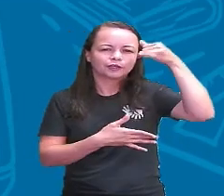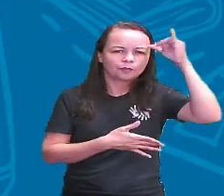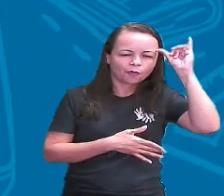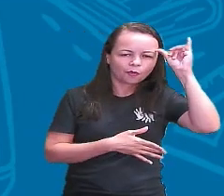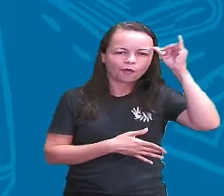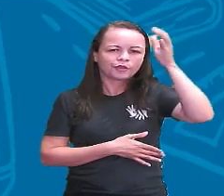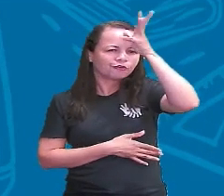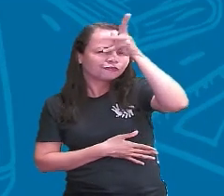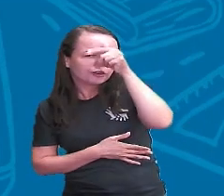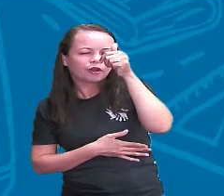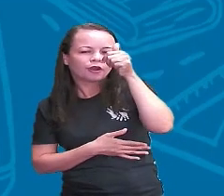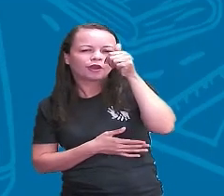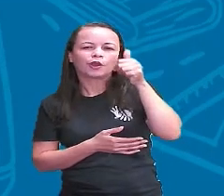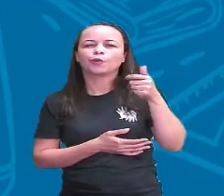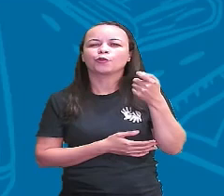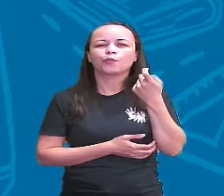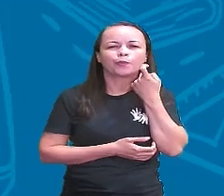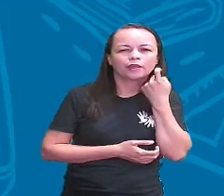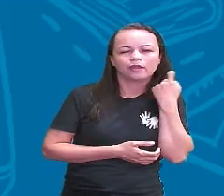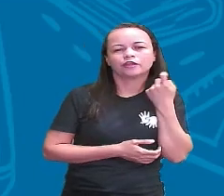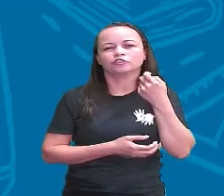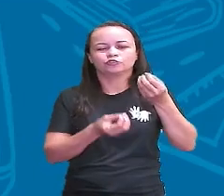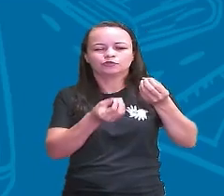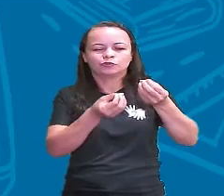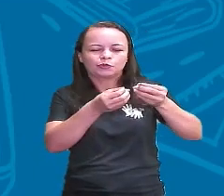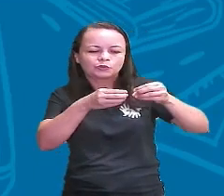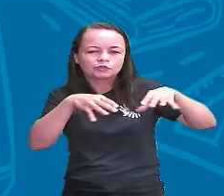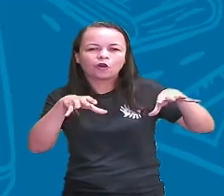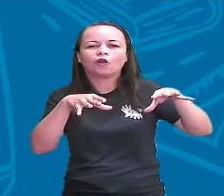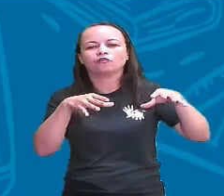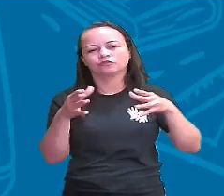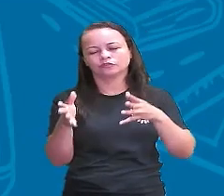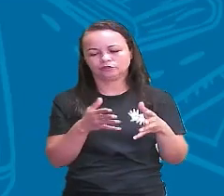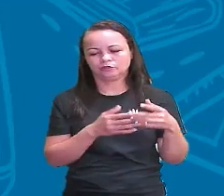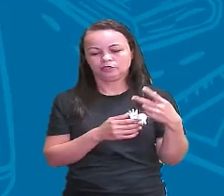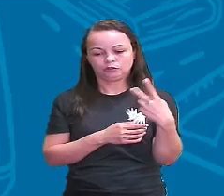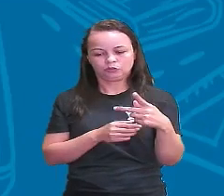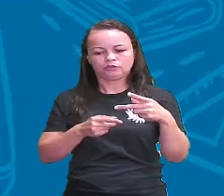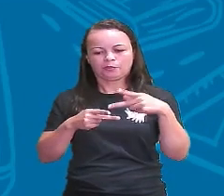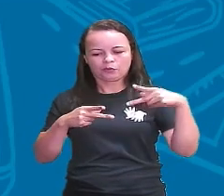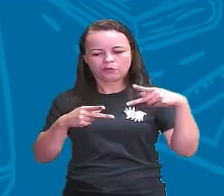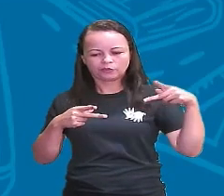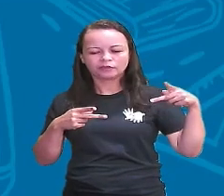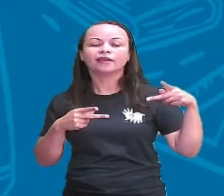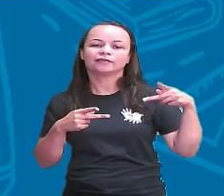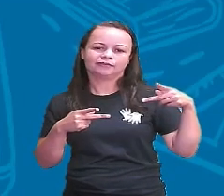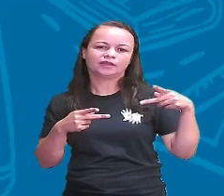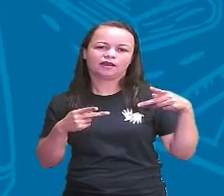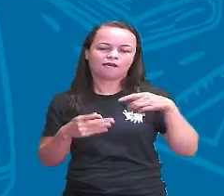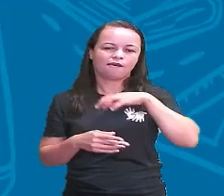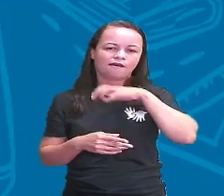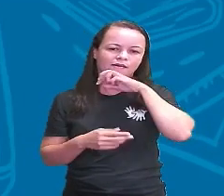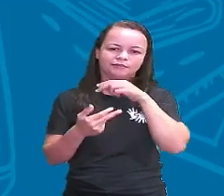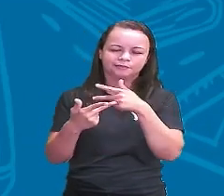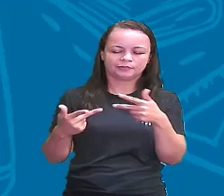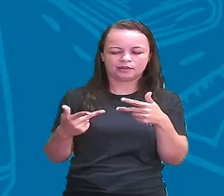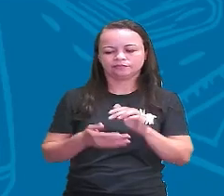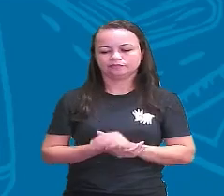o peixe, os ovos, tá certo? Tudo isso aí é proteína de origem animal. E os